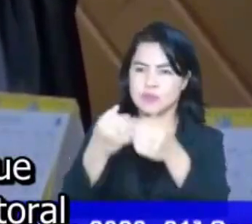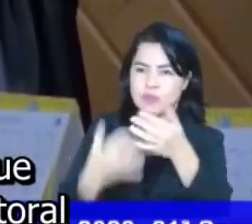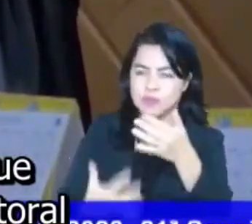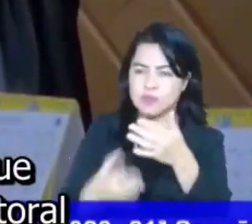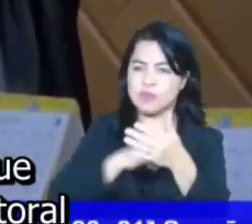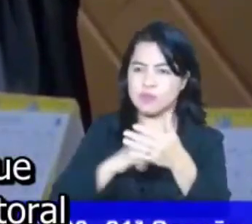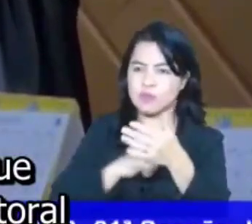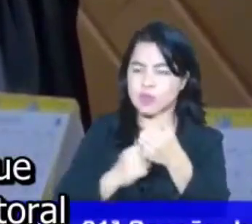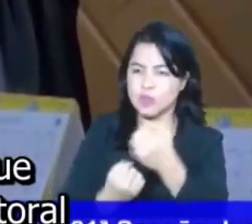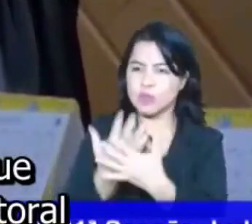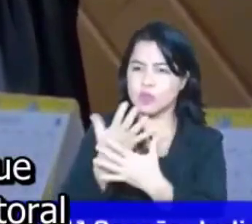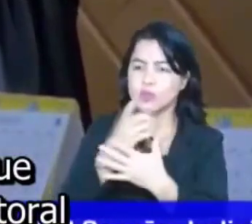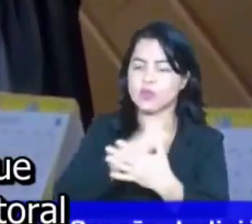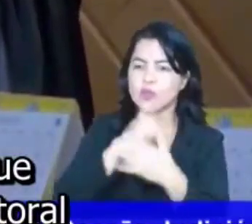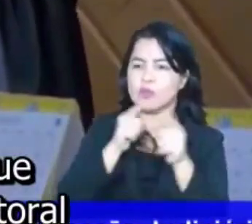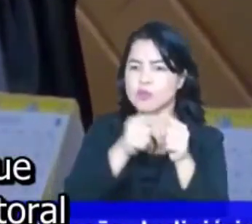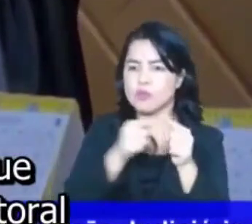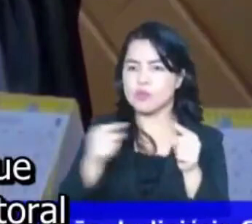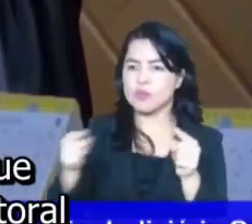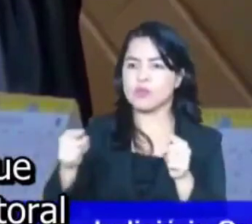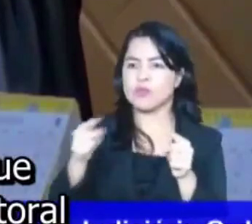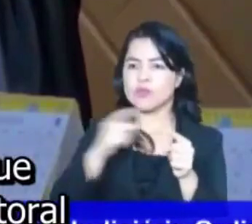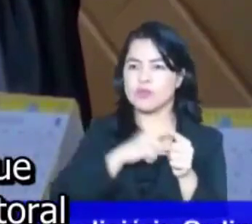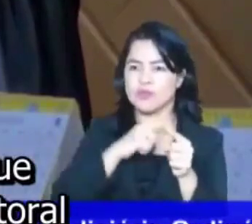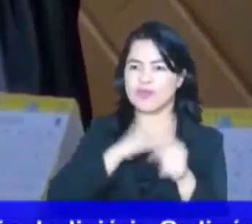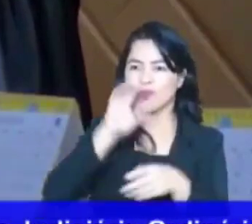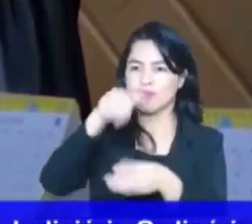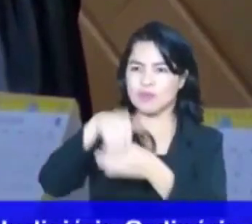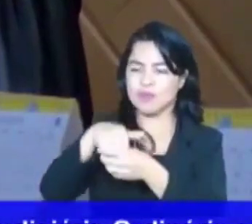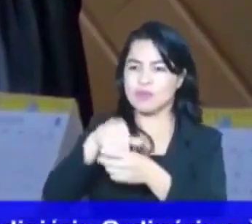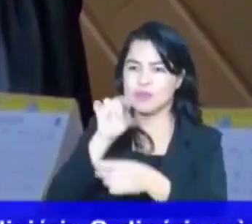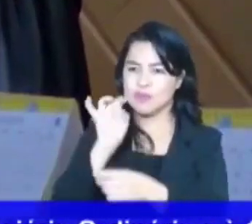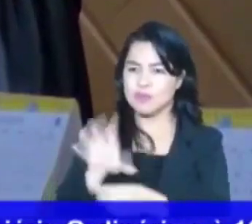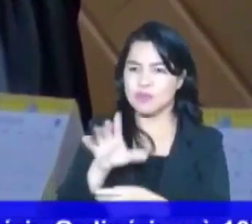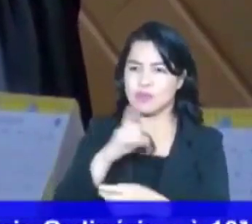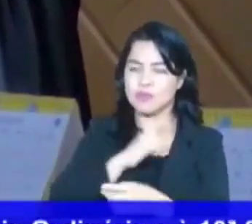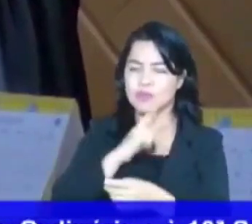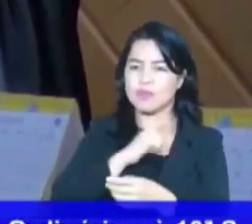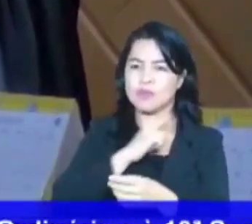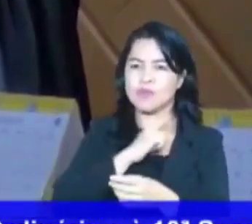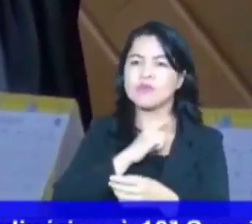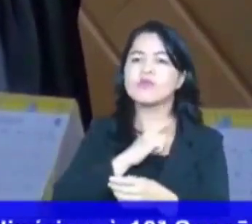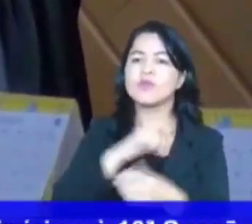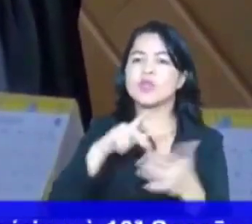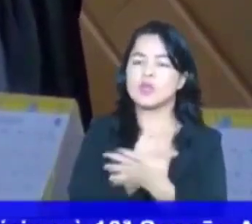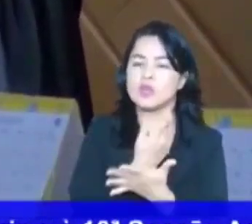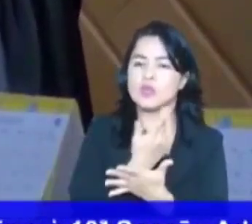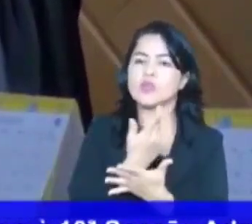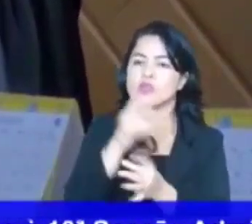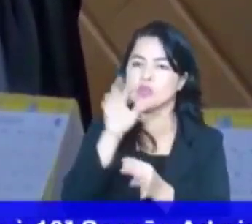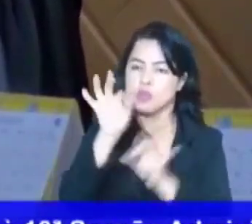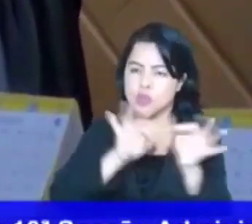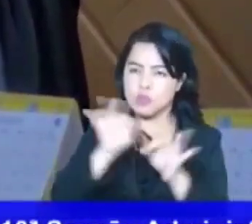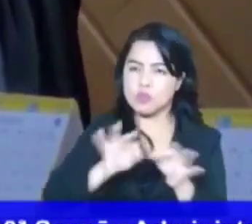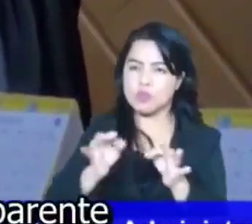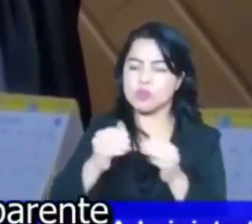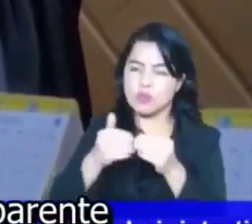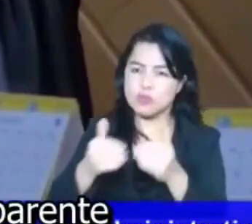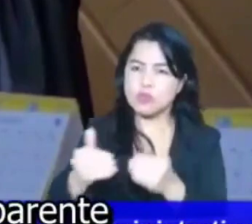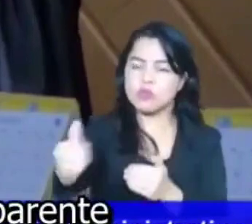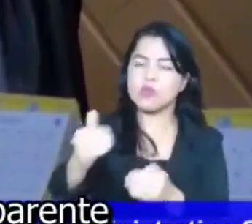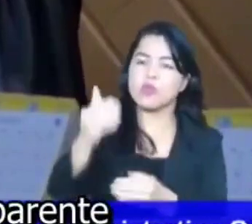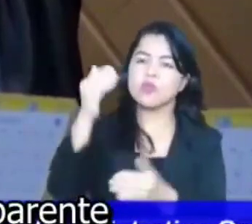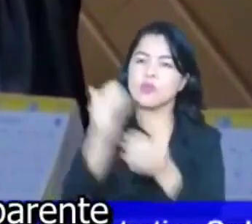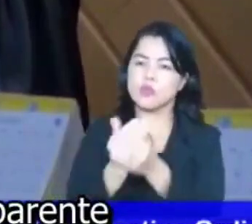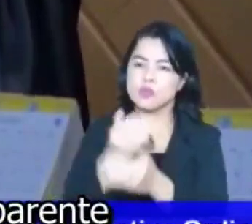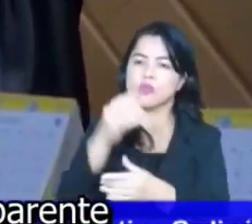subsistindo a vedação após o período eleitoral, somente para os eventuais feitos decorrentes do processo